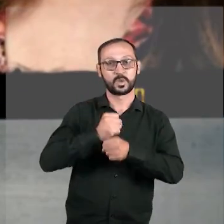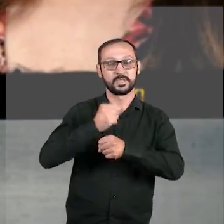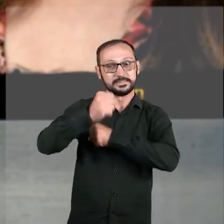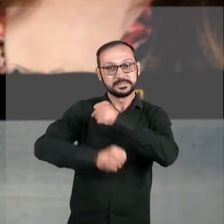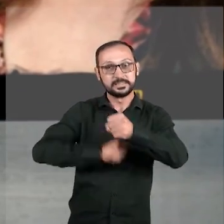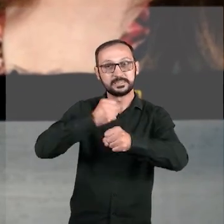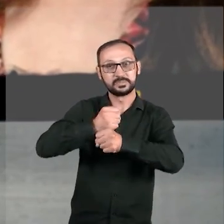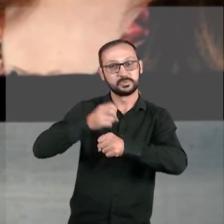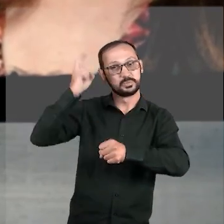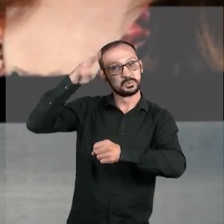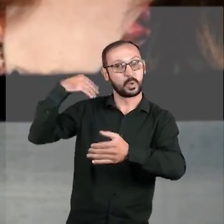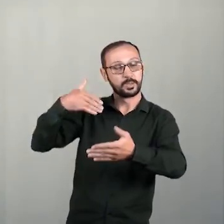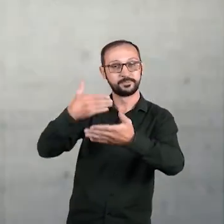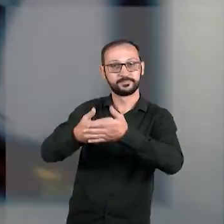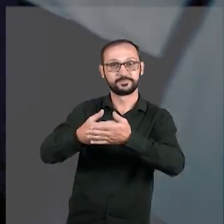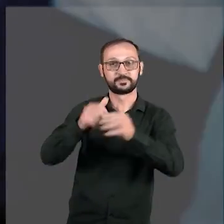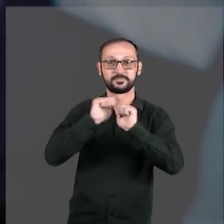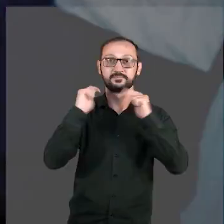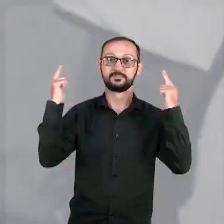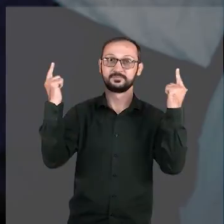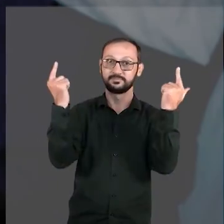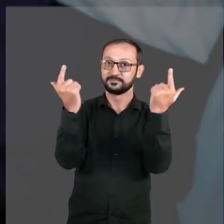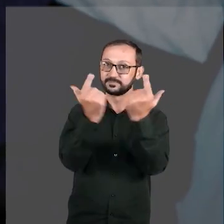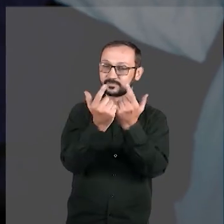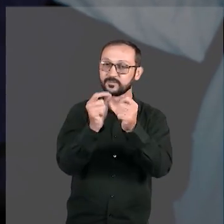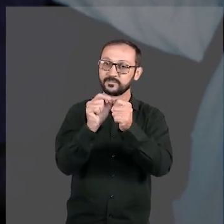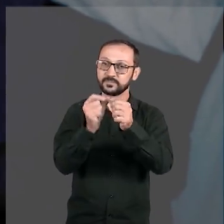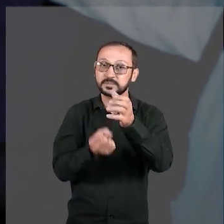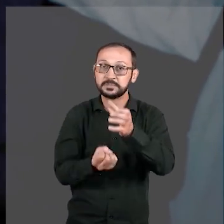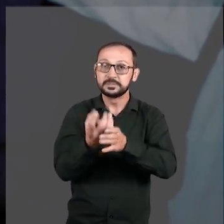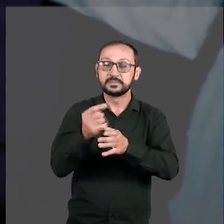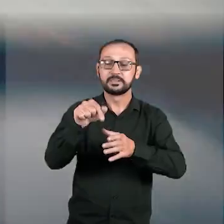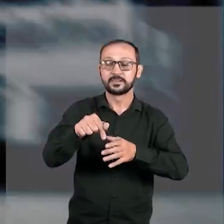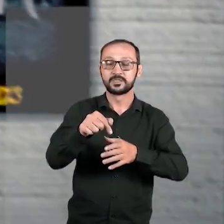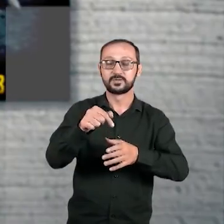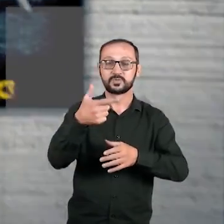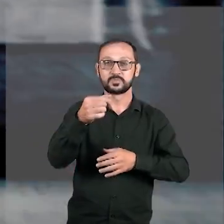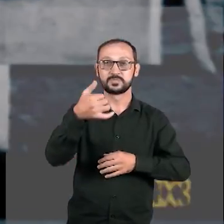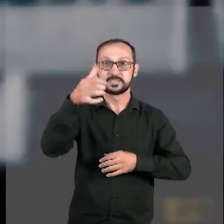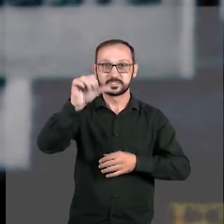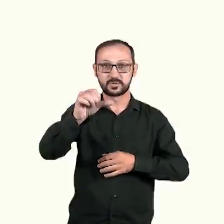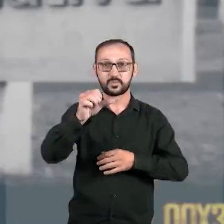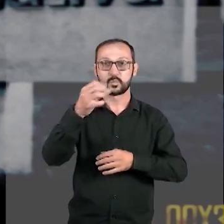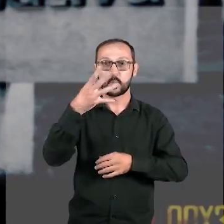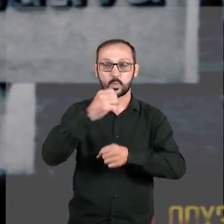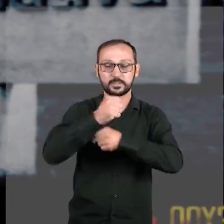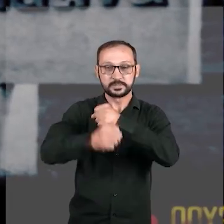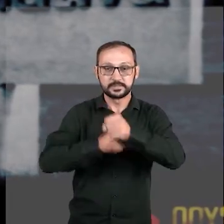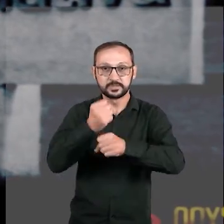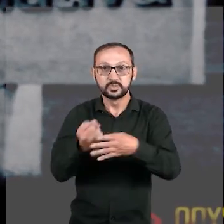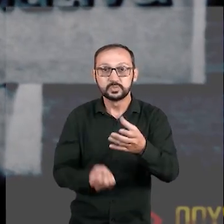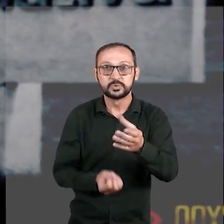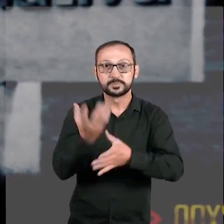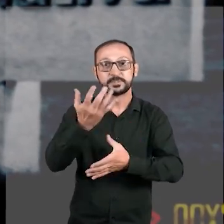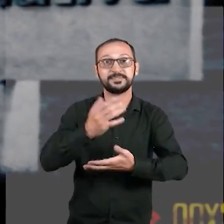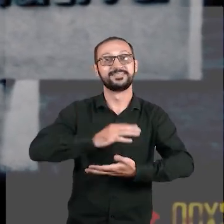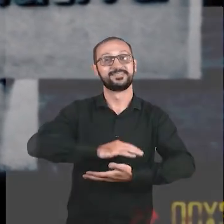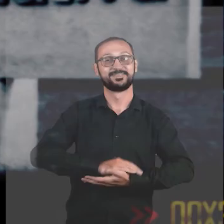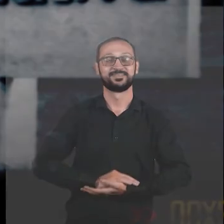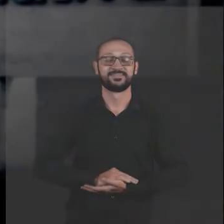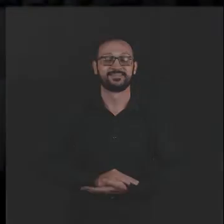Quatro décadas de história. A Assembleia Legislativa completa em 2019 40 anos de sua